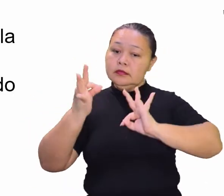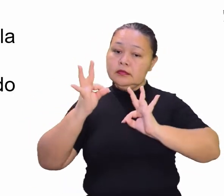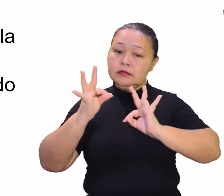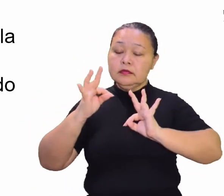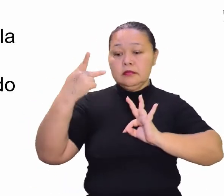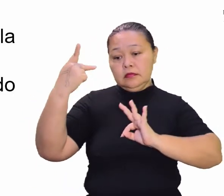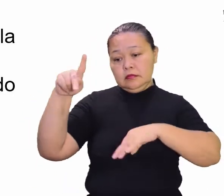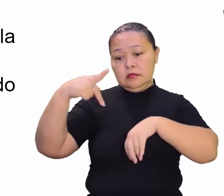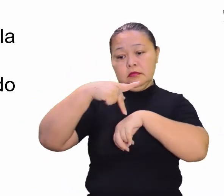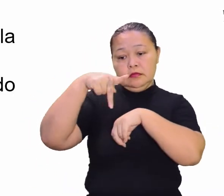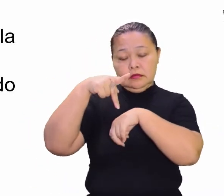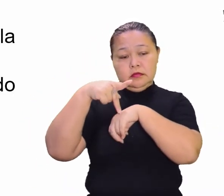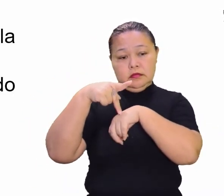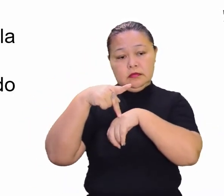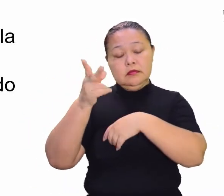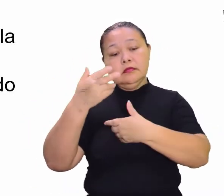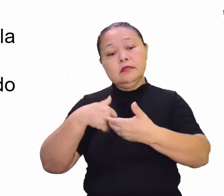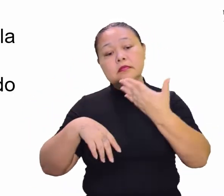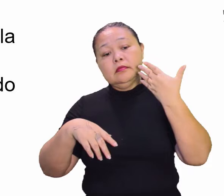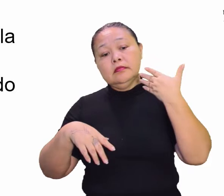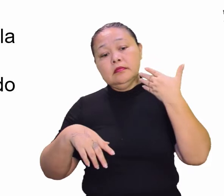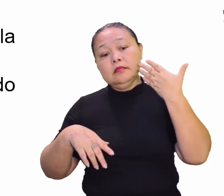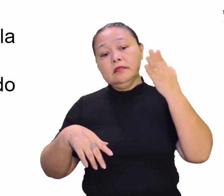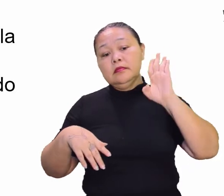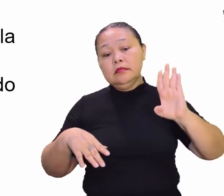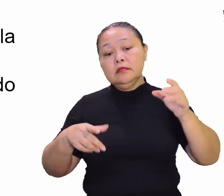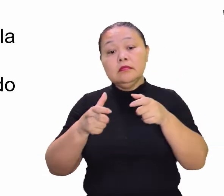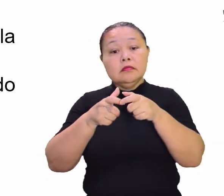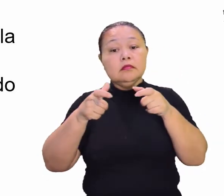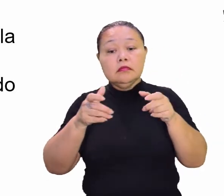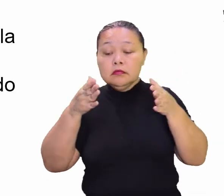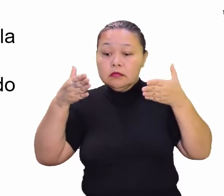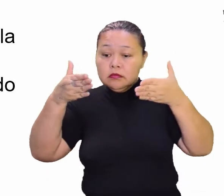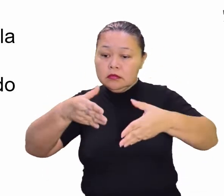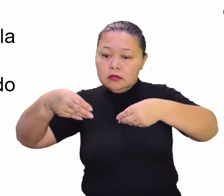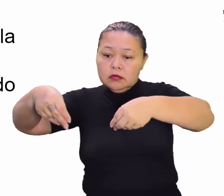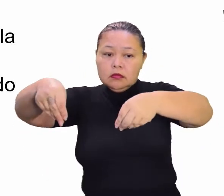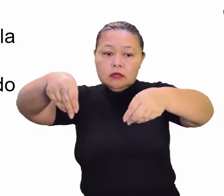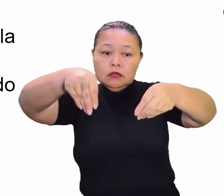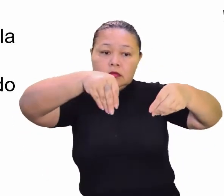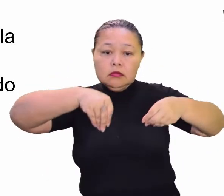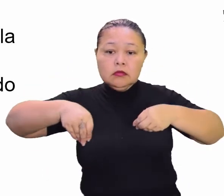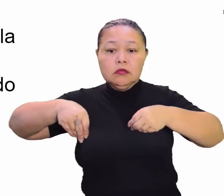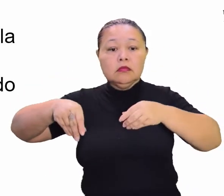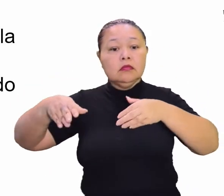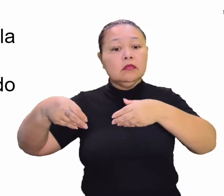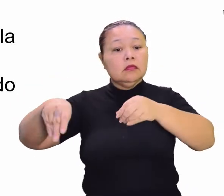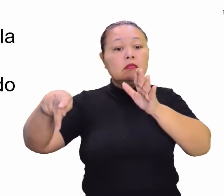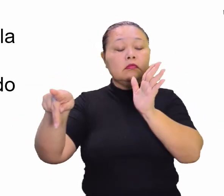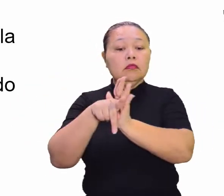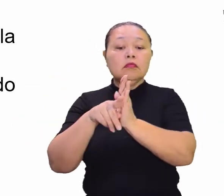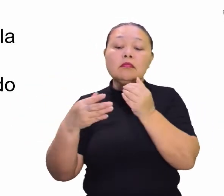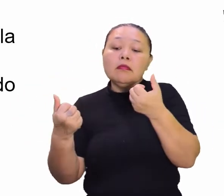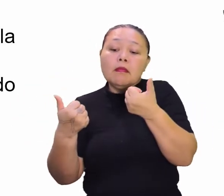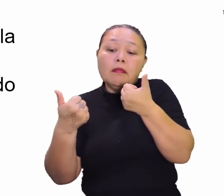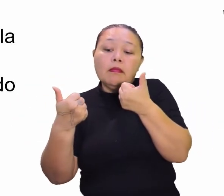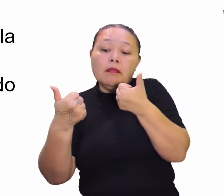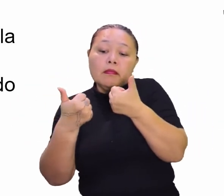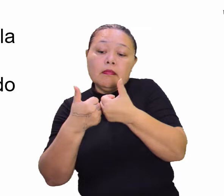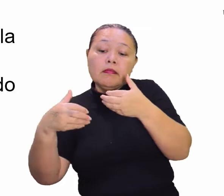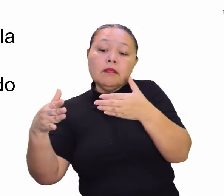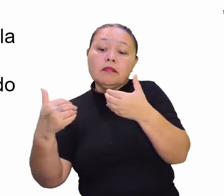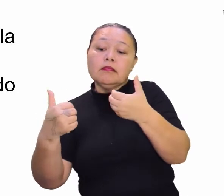independência tecnológica desses países. B. A enorme concentração de terras em territórios e